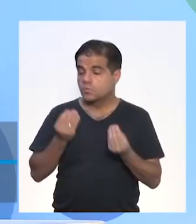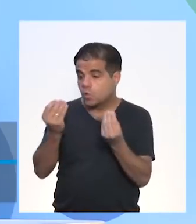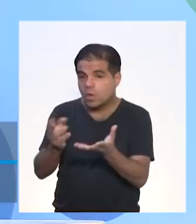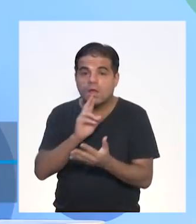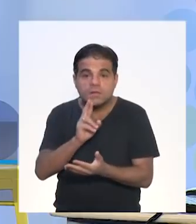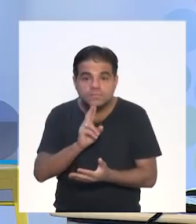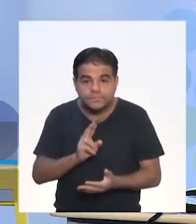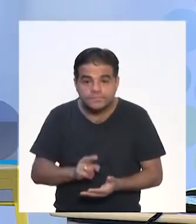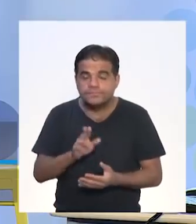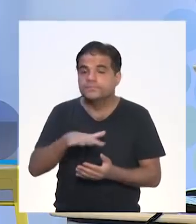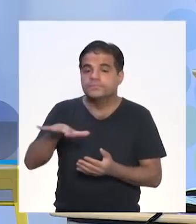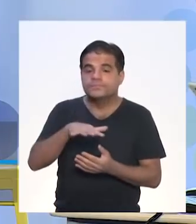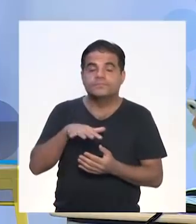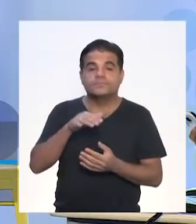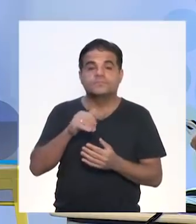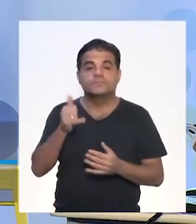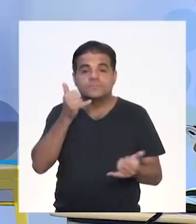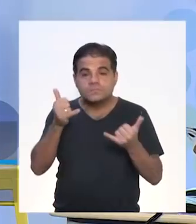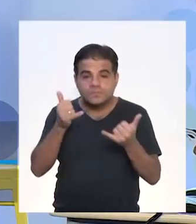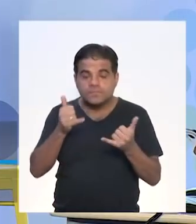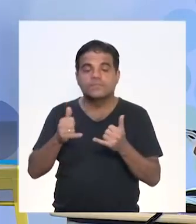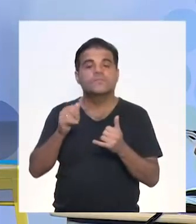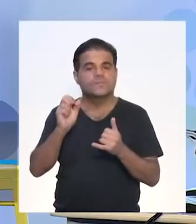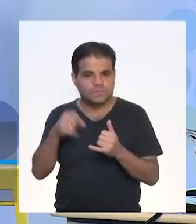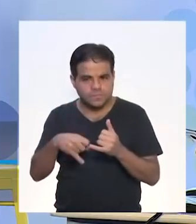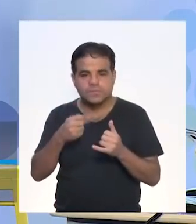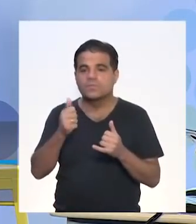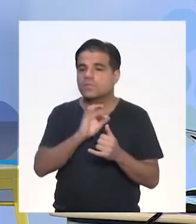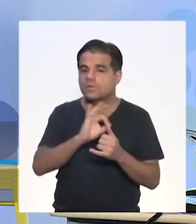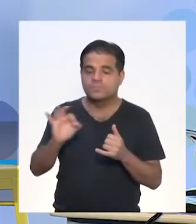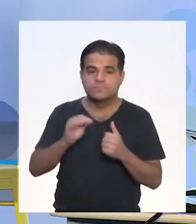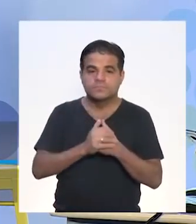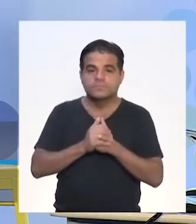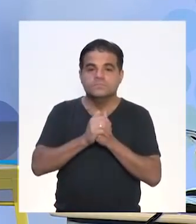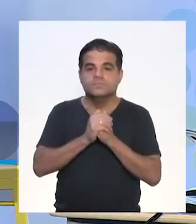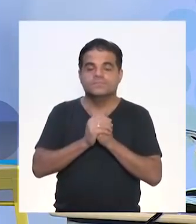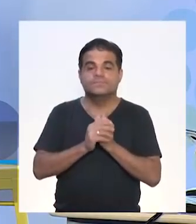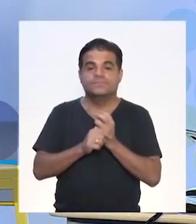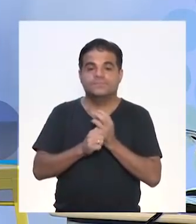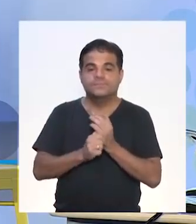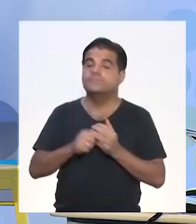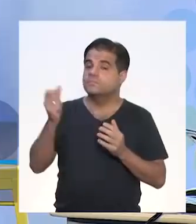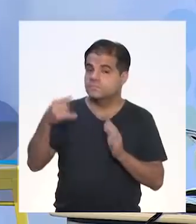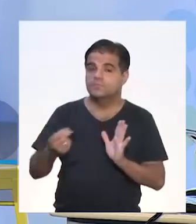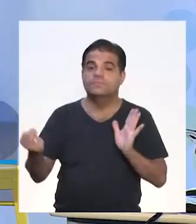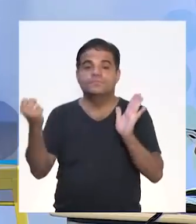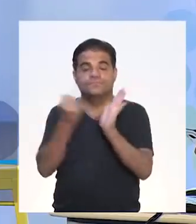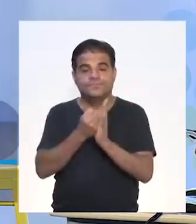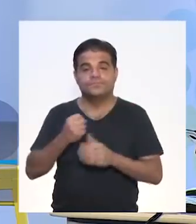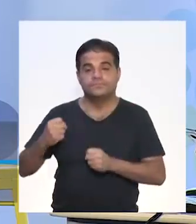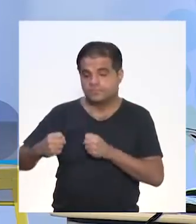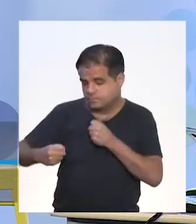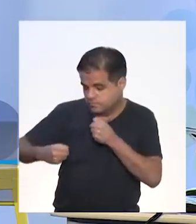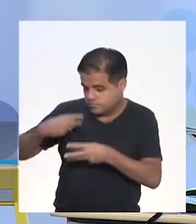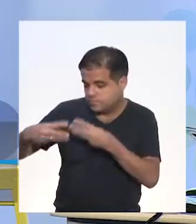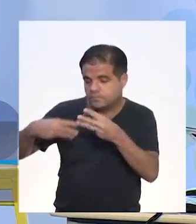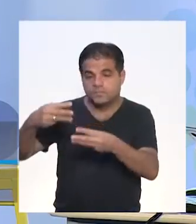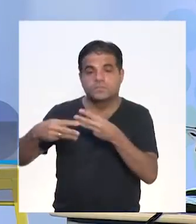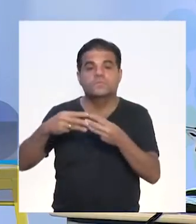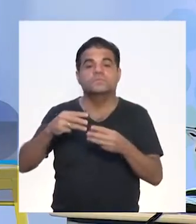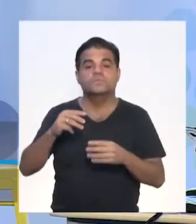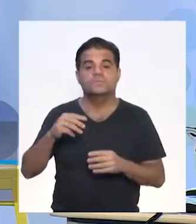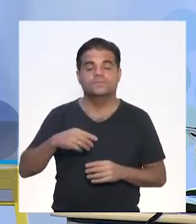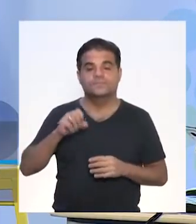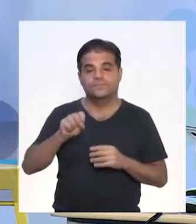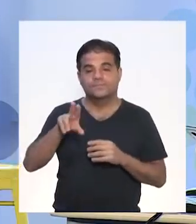coloquem ainda a resposta para eles, eu vou falando. Então, são telefones úteis, sim. Símbolos do Ministério da Saúde e do SUS, Sistema Único de